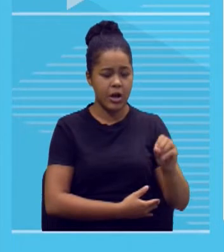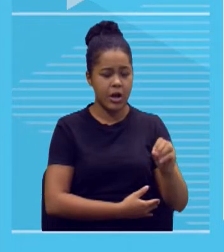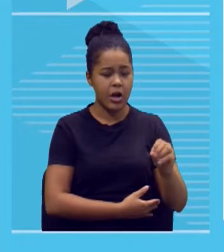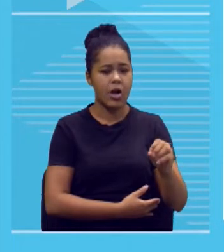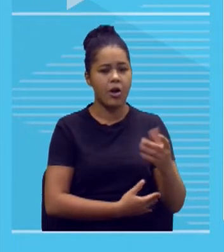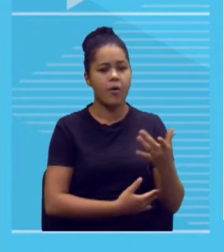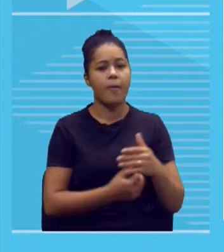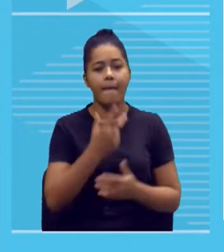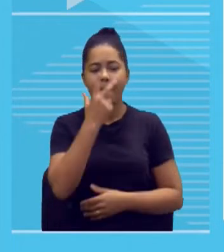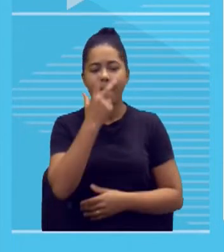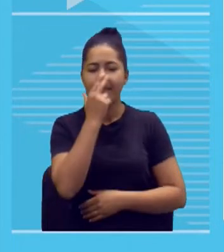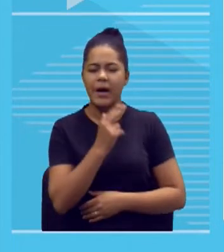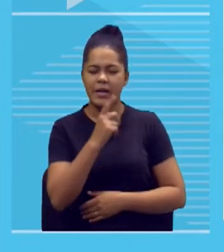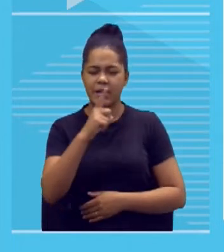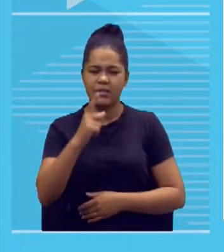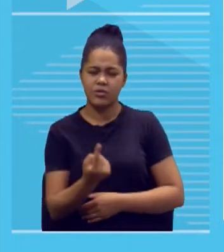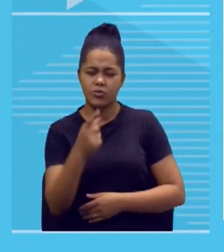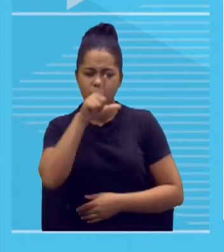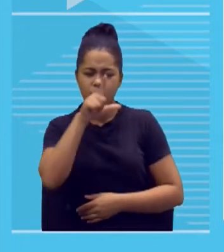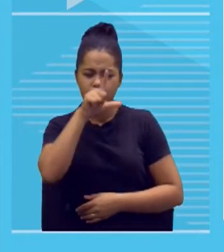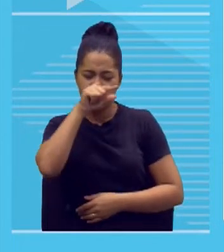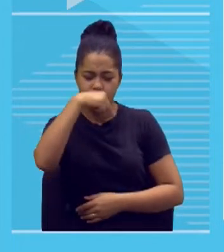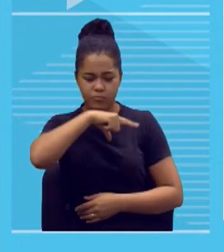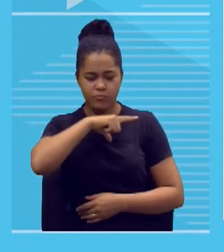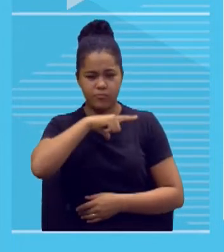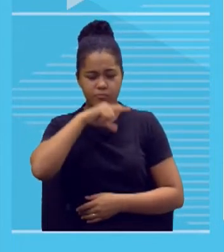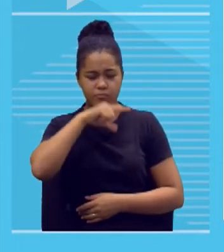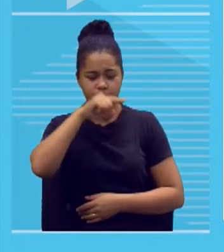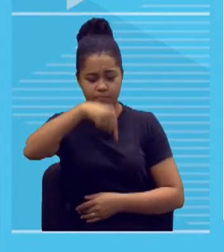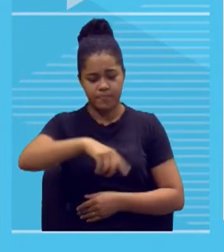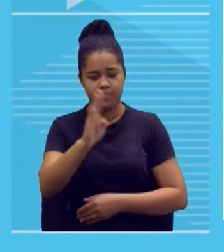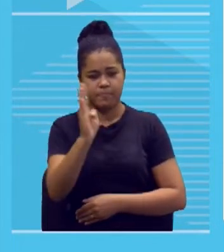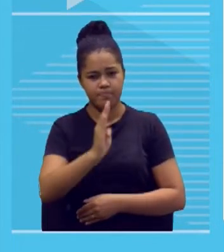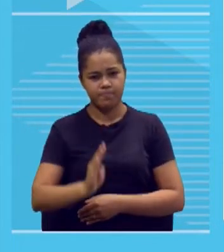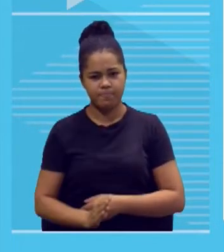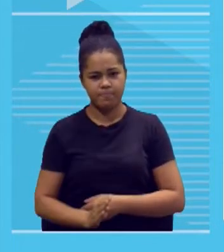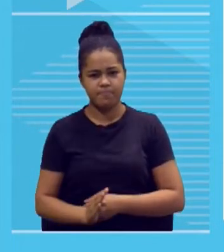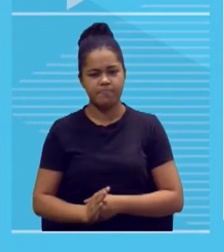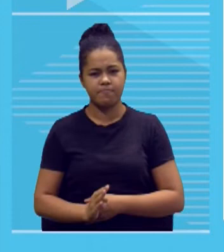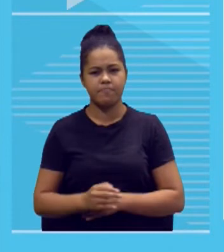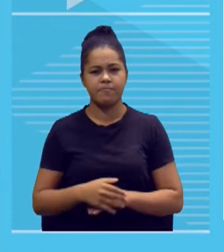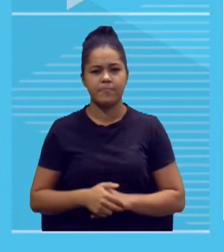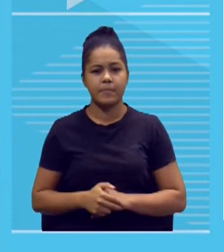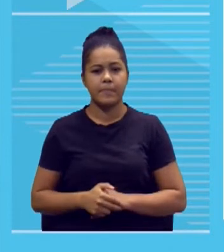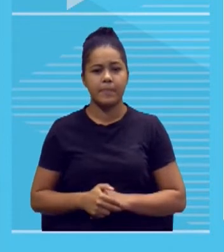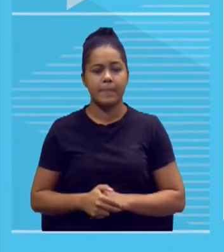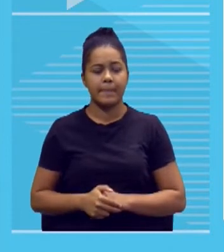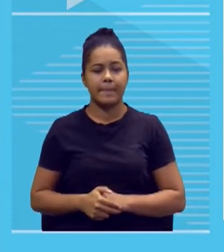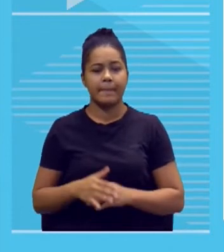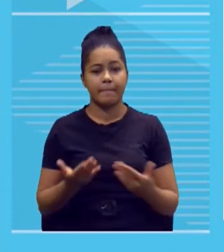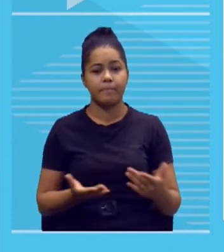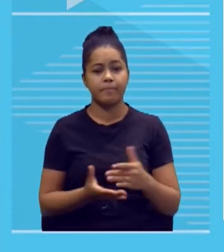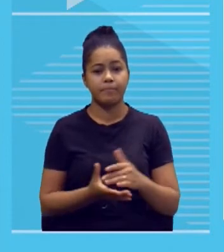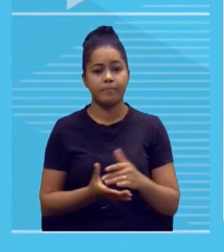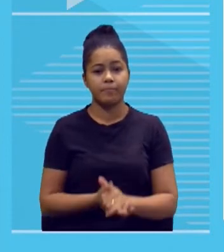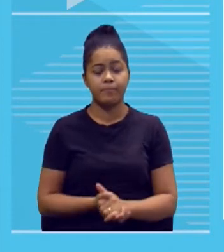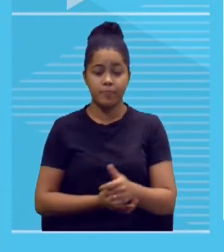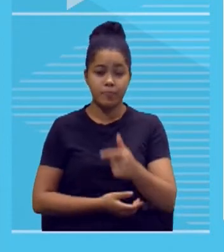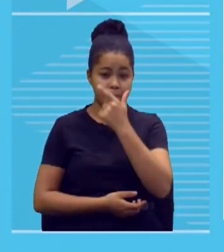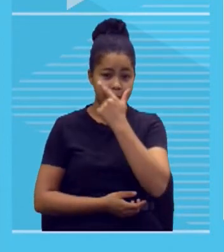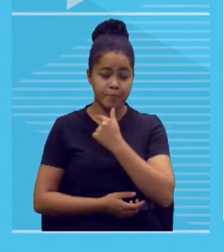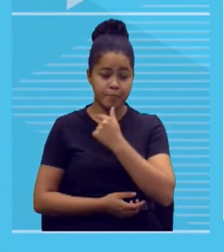que cata carrapato no doce do boi lá a galinha ele viu o que existia